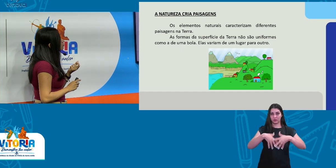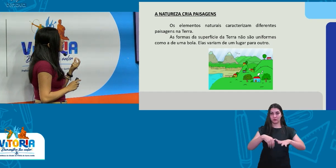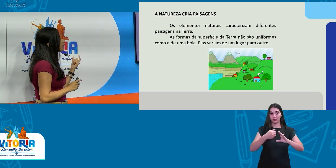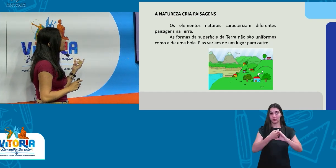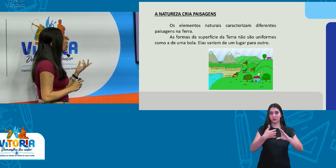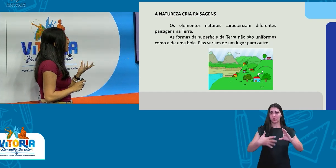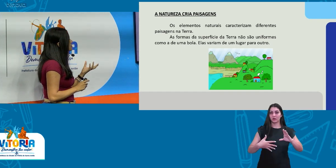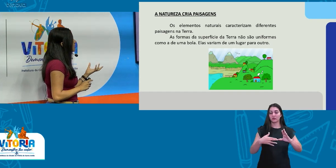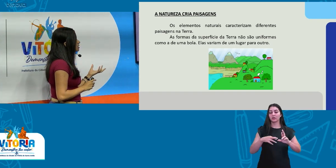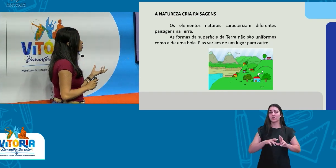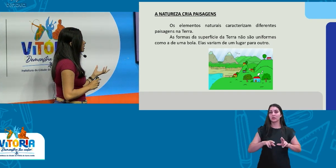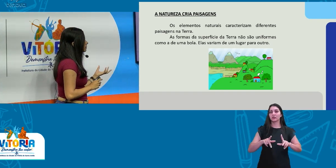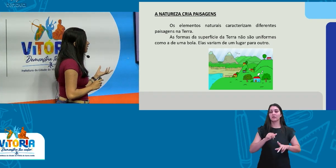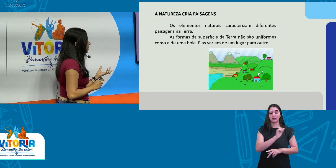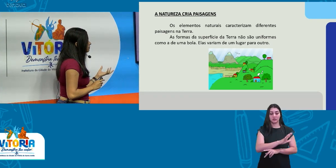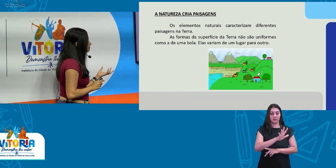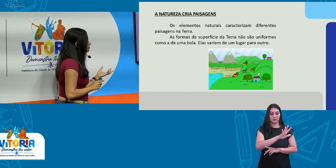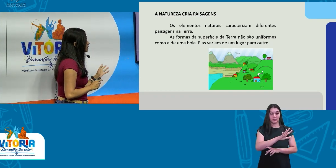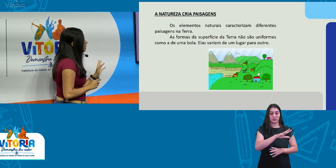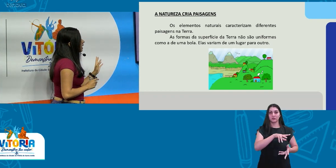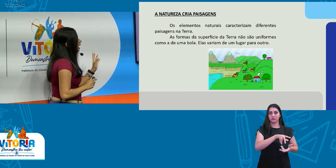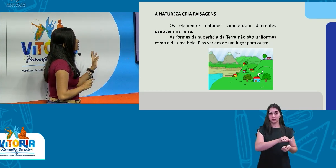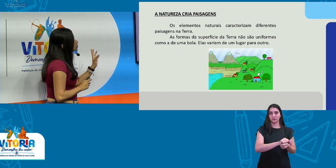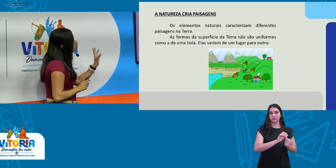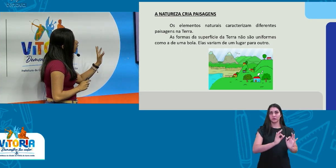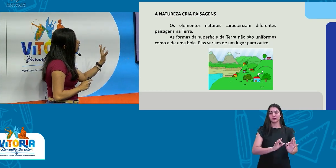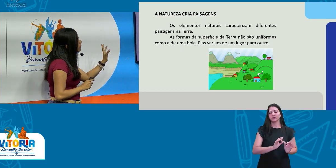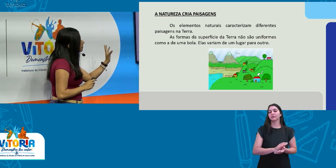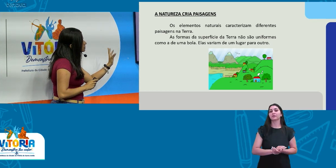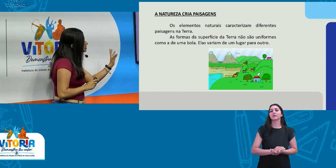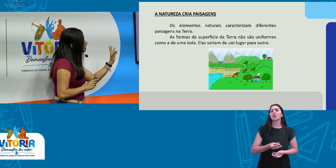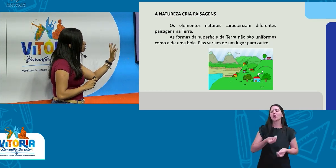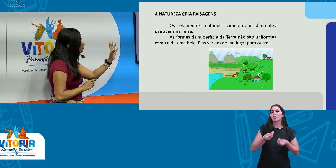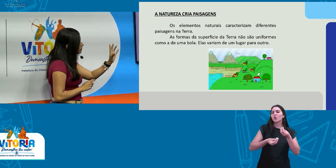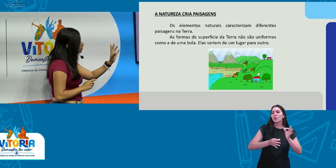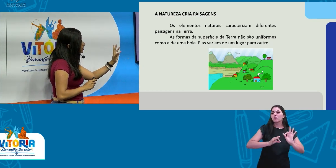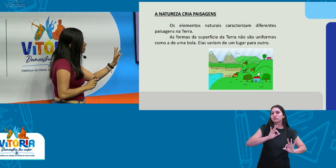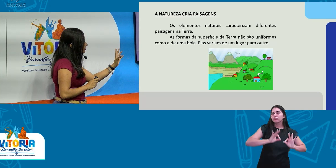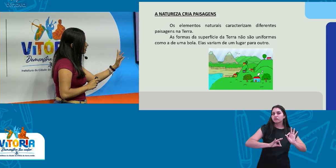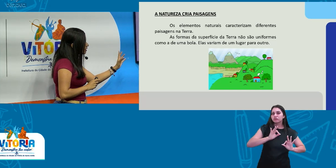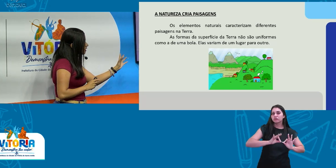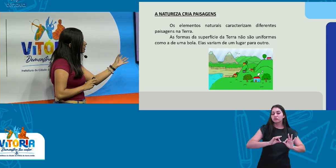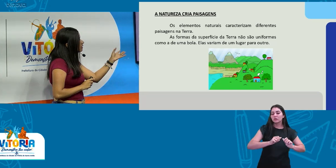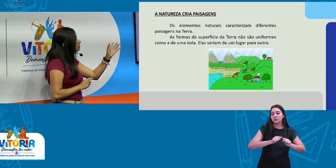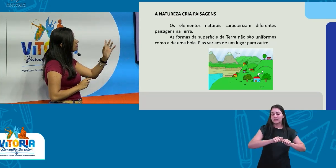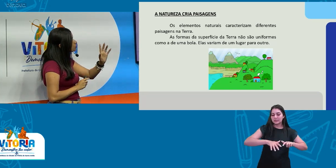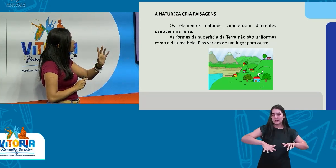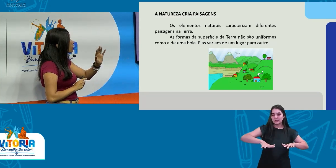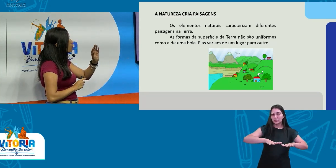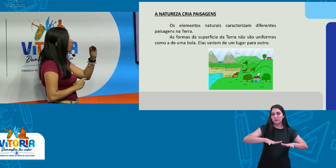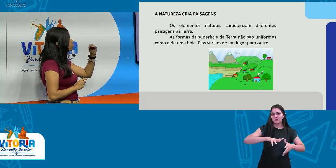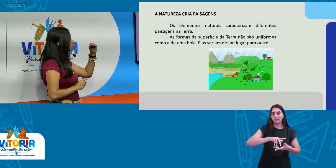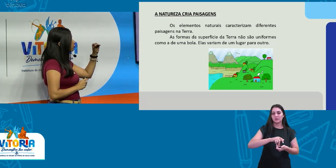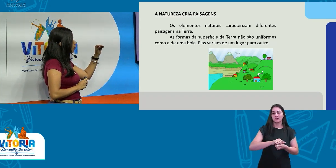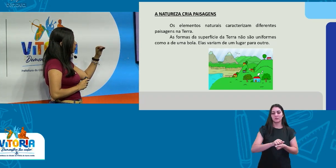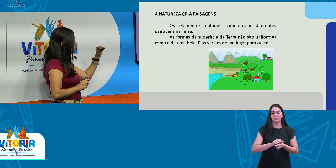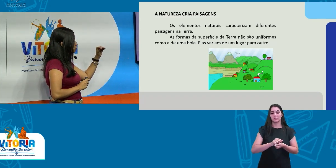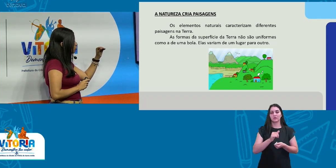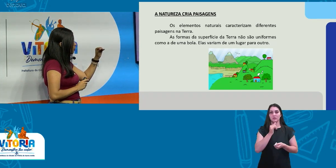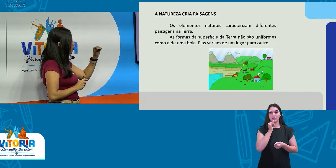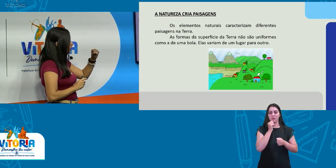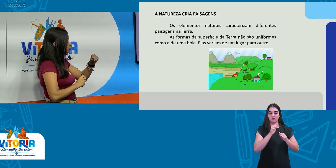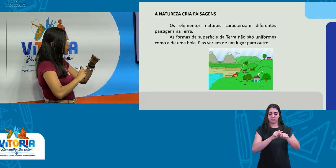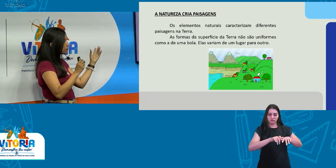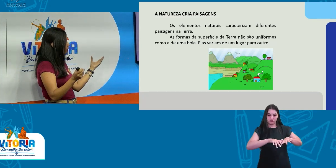caracterizam diferentes paisagens na Terra. As formas da superfície da Terra não são